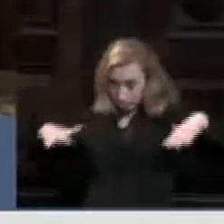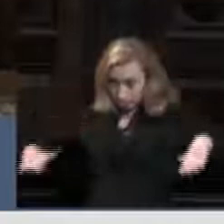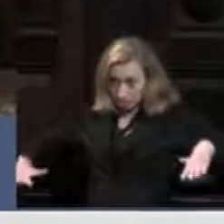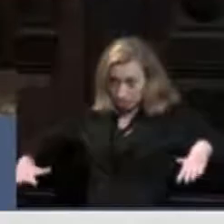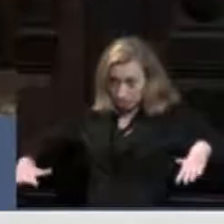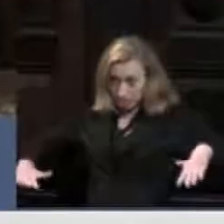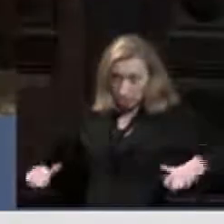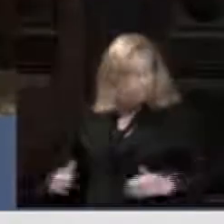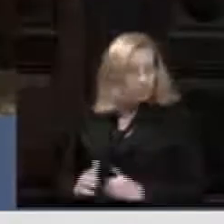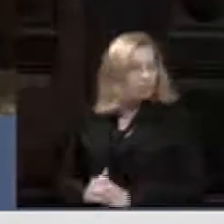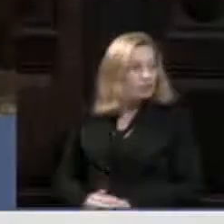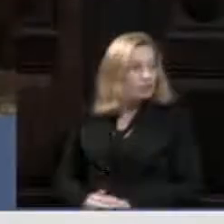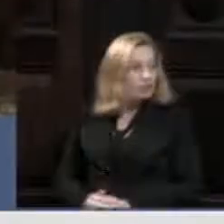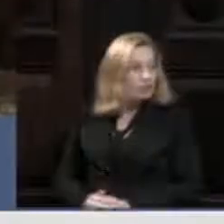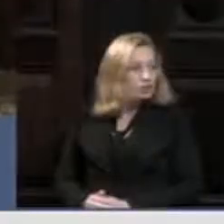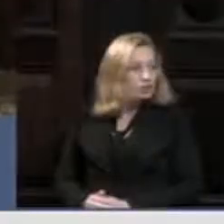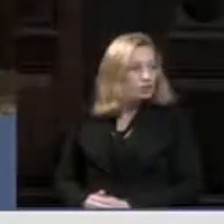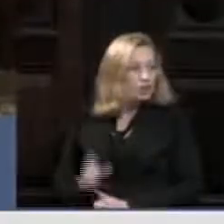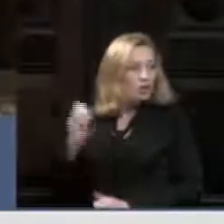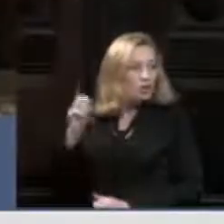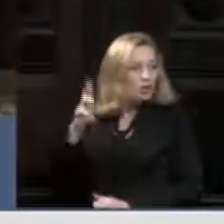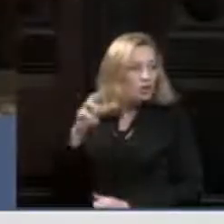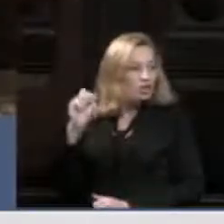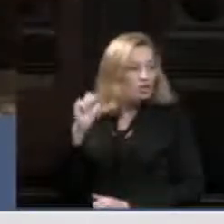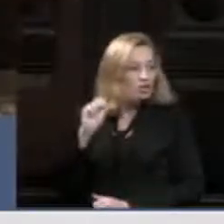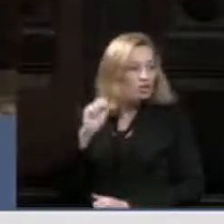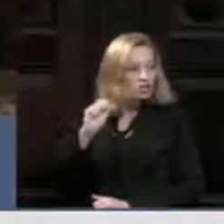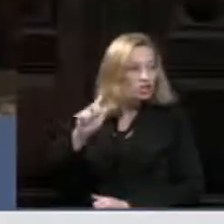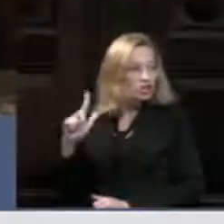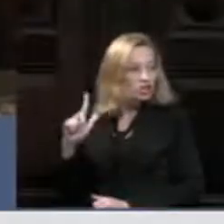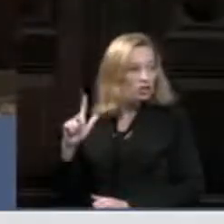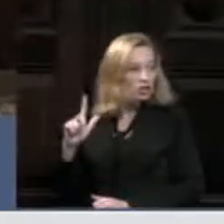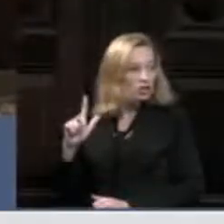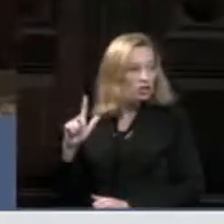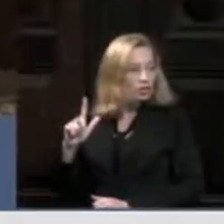um orixá ligado